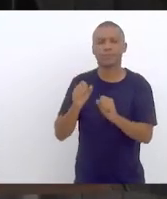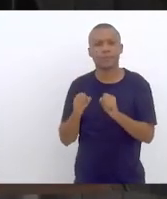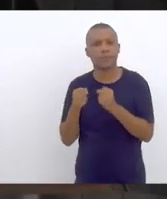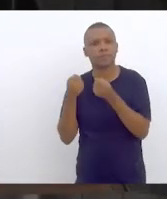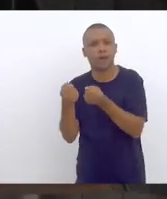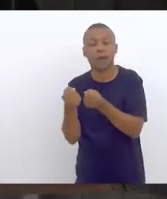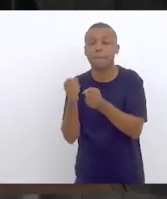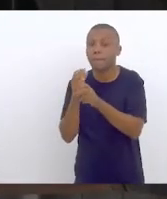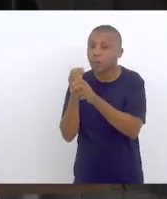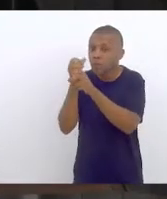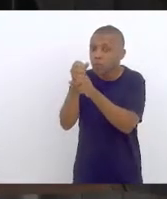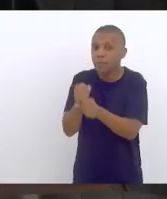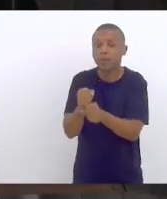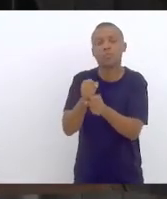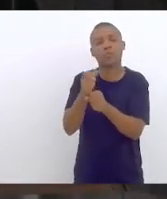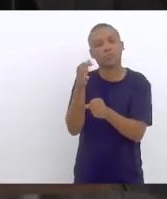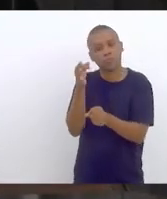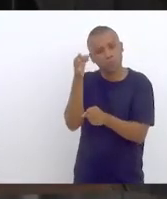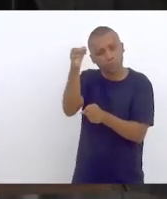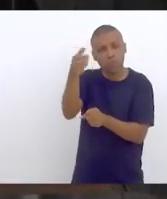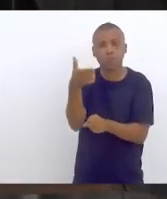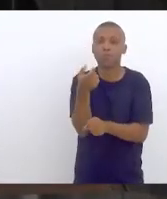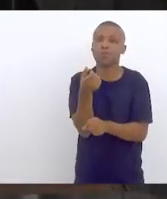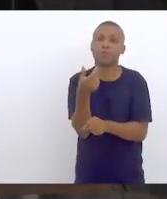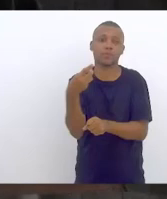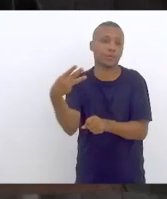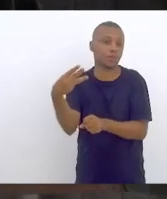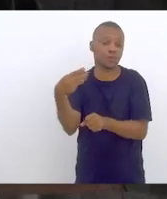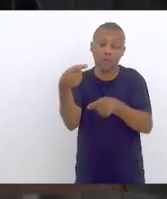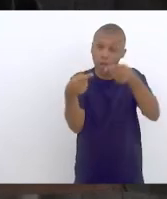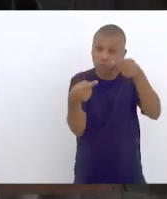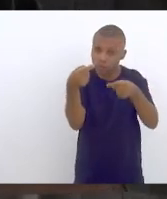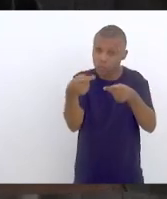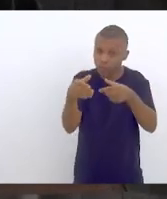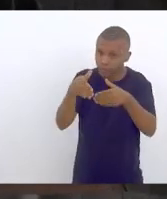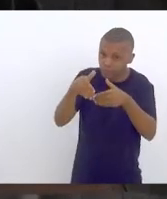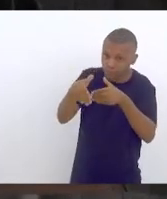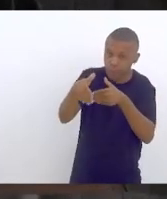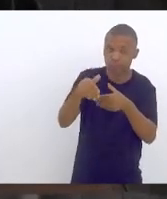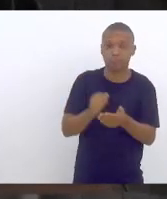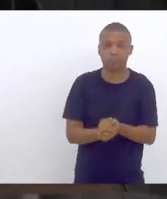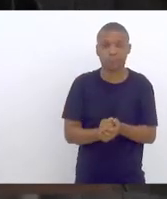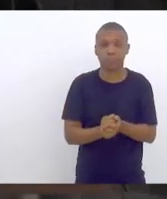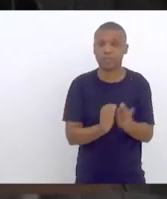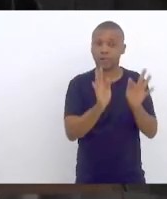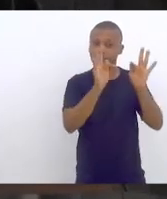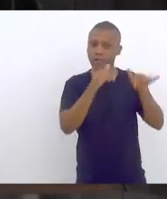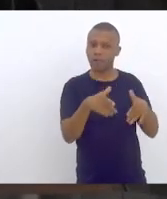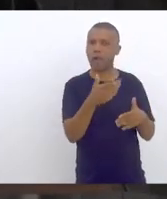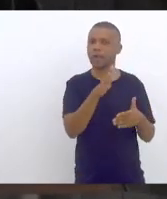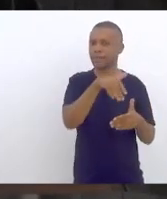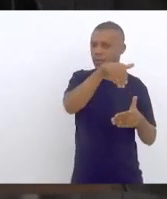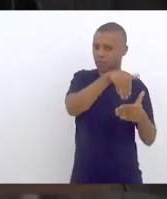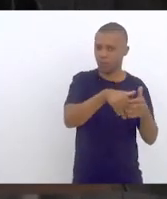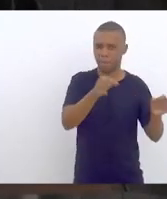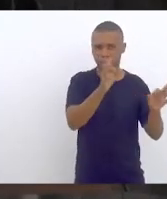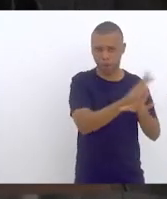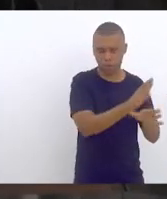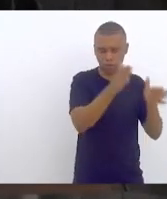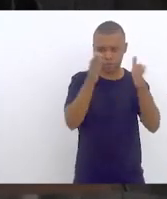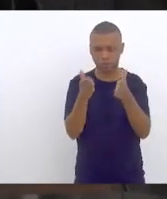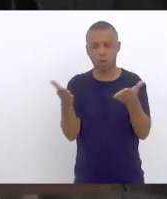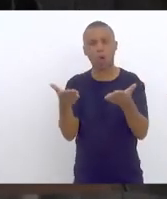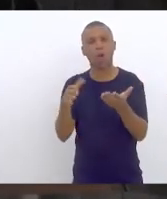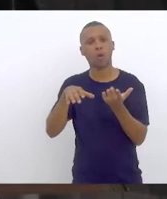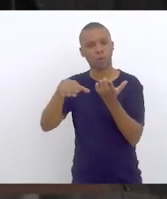2023 ainda que a discussão no congresso do orçamento começa agora do pós-eleição é assim mesmo assim como para te